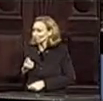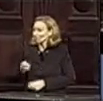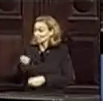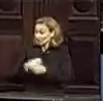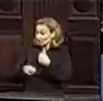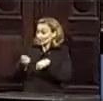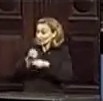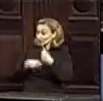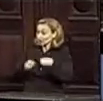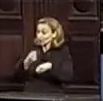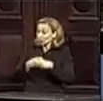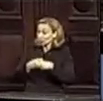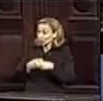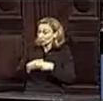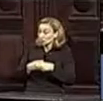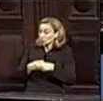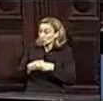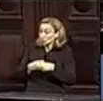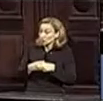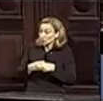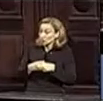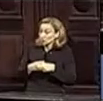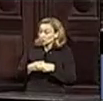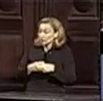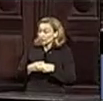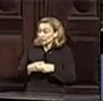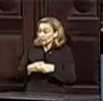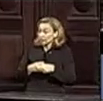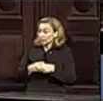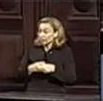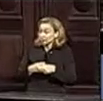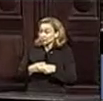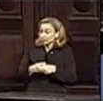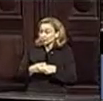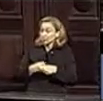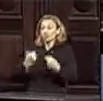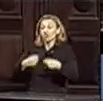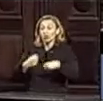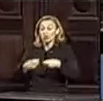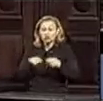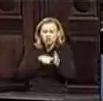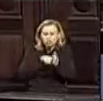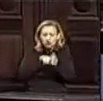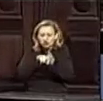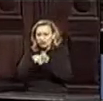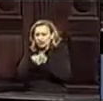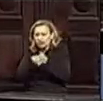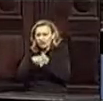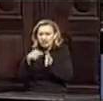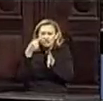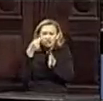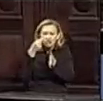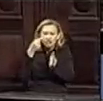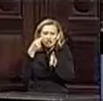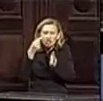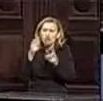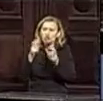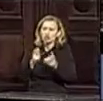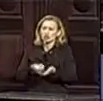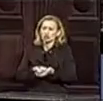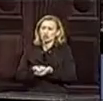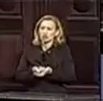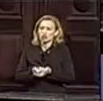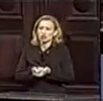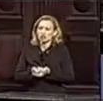são acumulados por quem? Pelo sistema financeiro. É preciso investigar os paraísos fiscais, tratar da questão